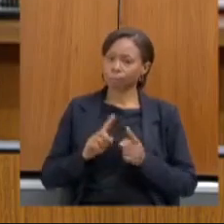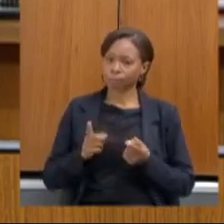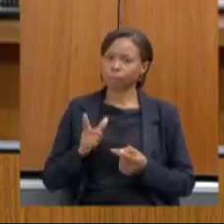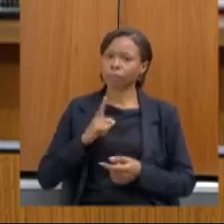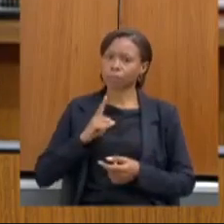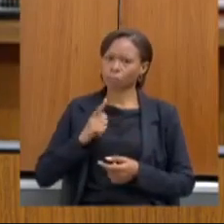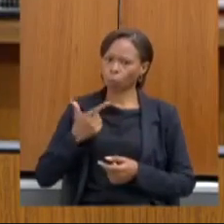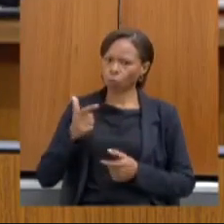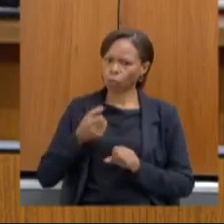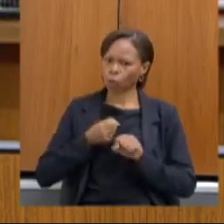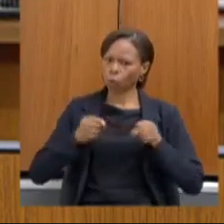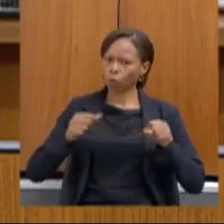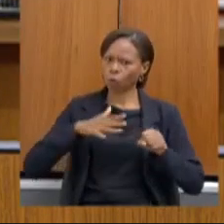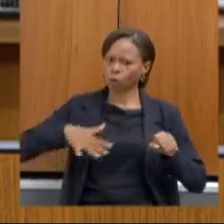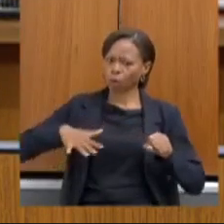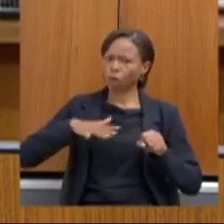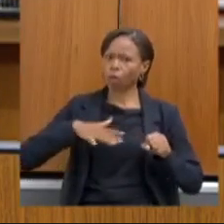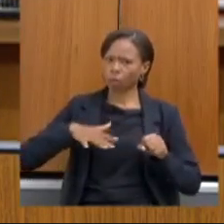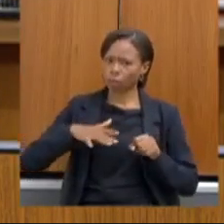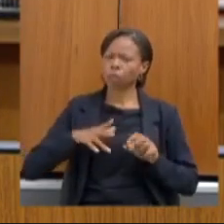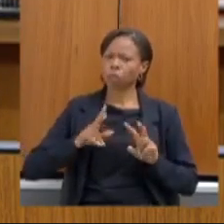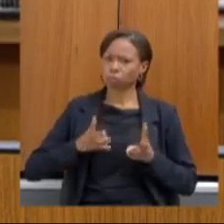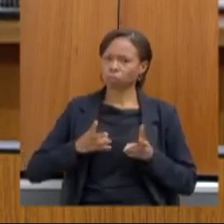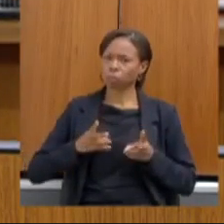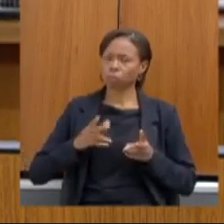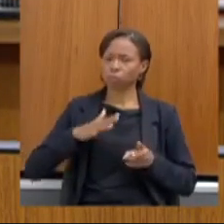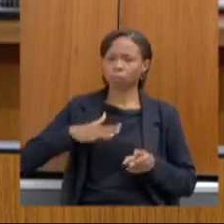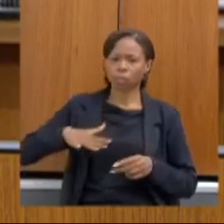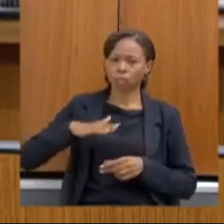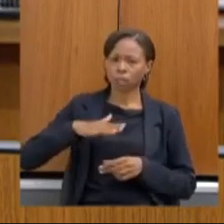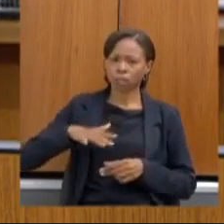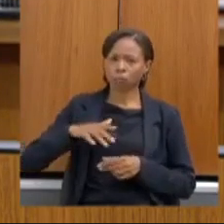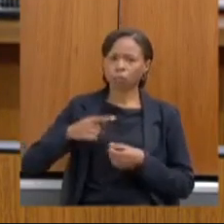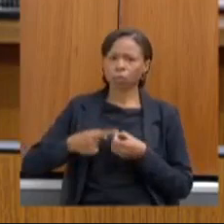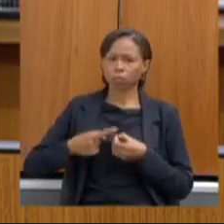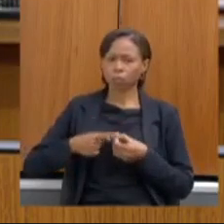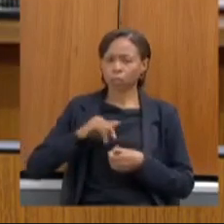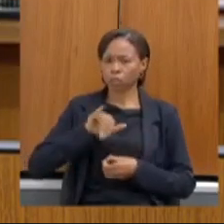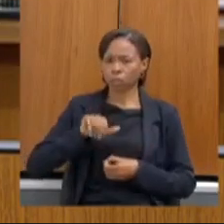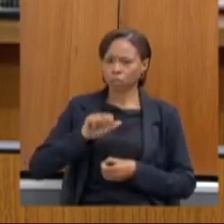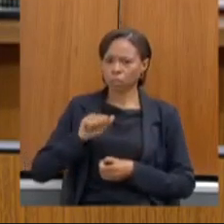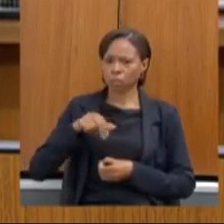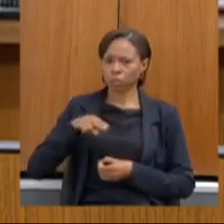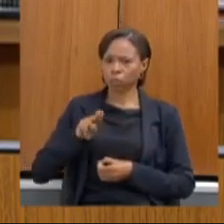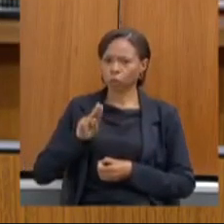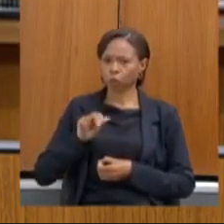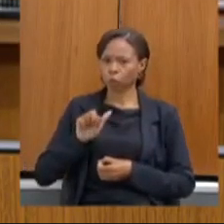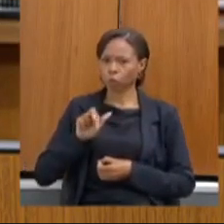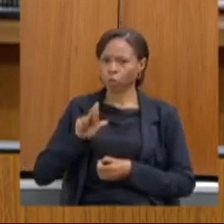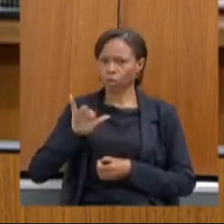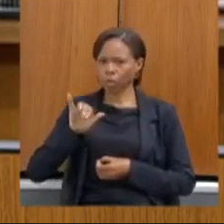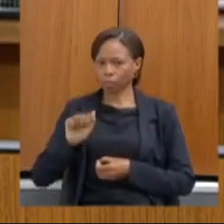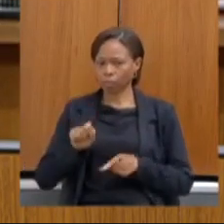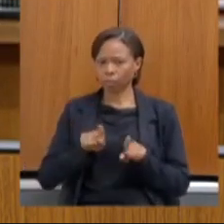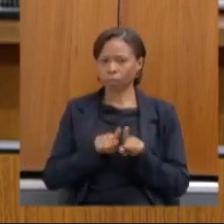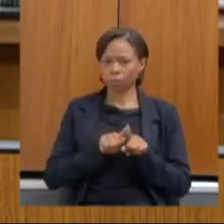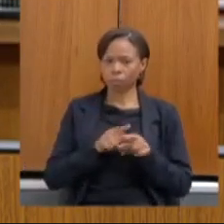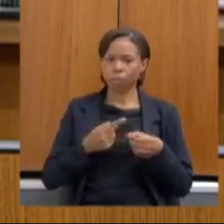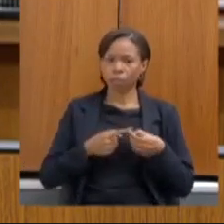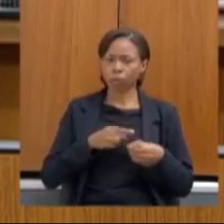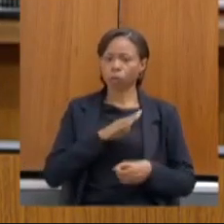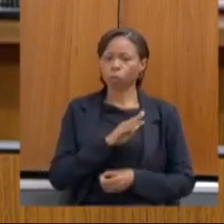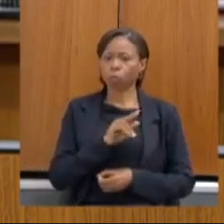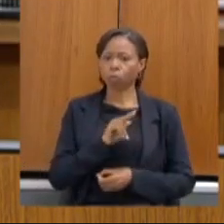grandes áreas ainda não falei na região do município de Januária e na região do município